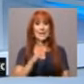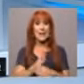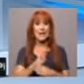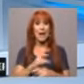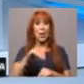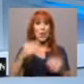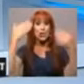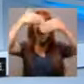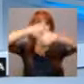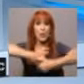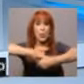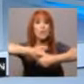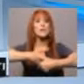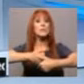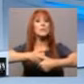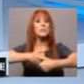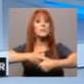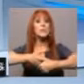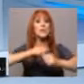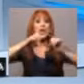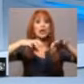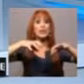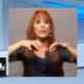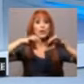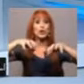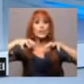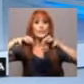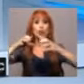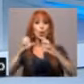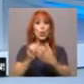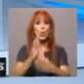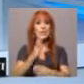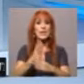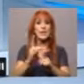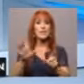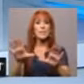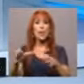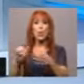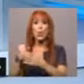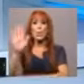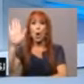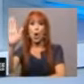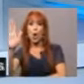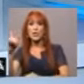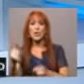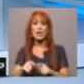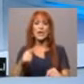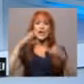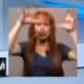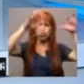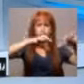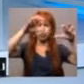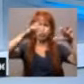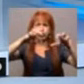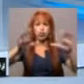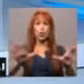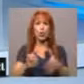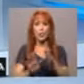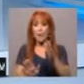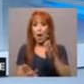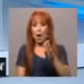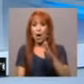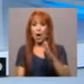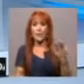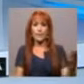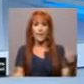esta noite, temos assim aguaceiros quer no grupo central, quer no grupo ocidental, e períodos de chuva no grupo